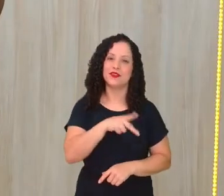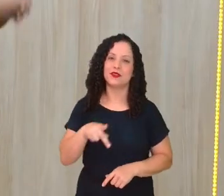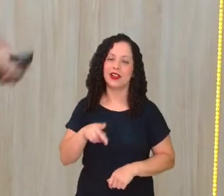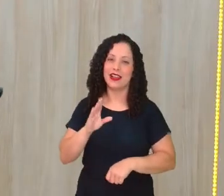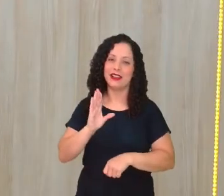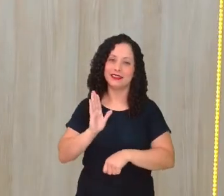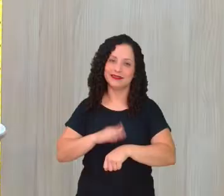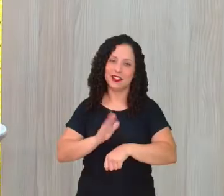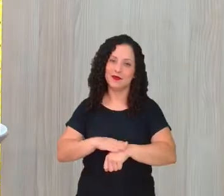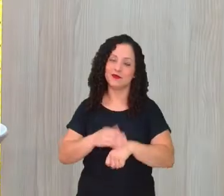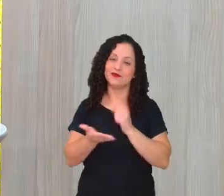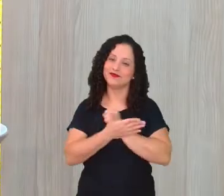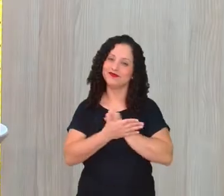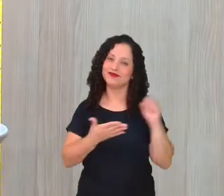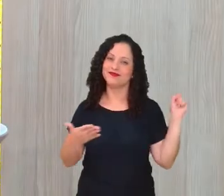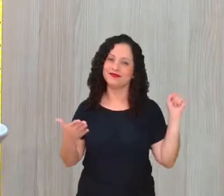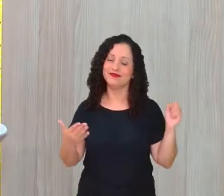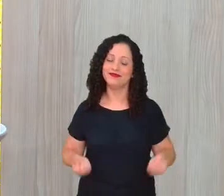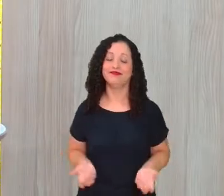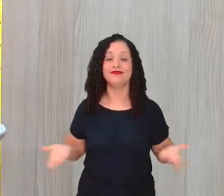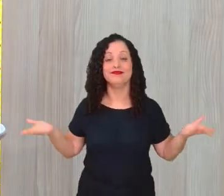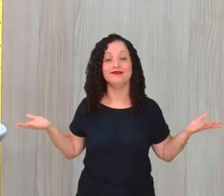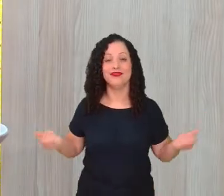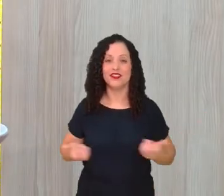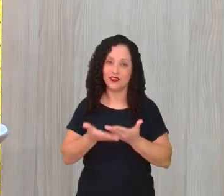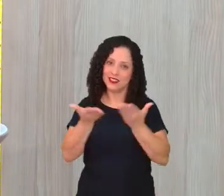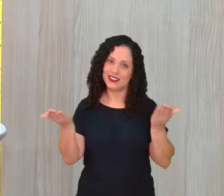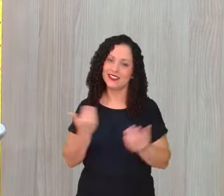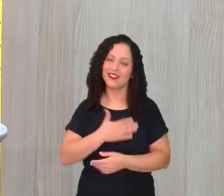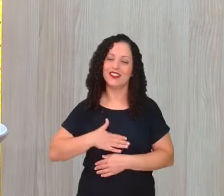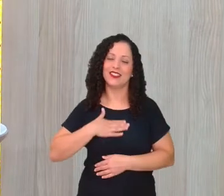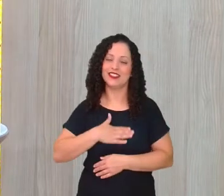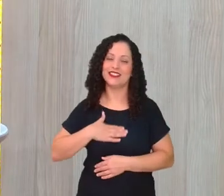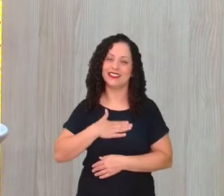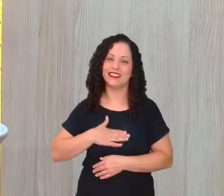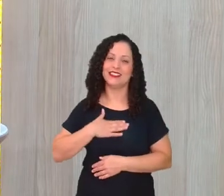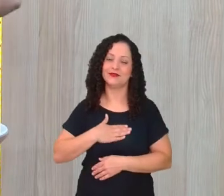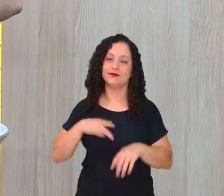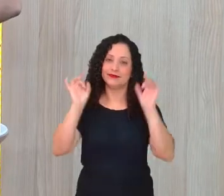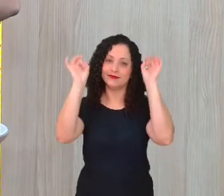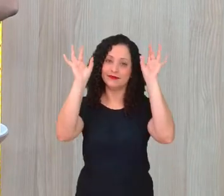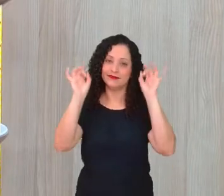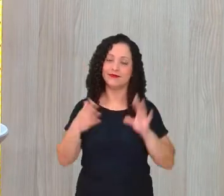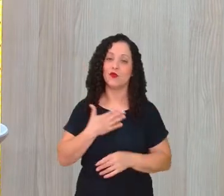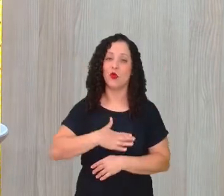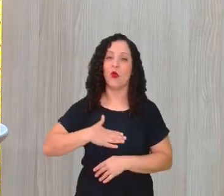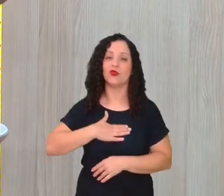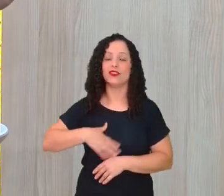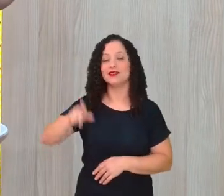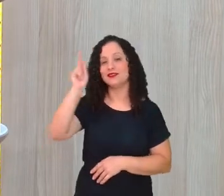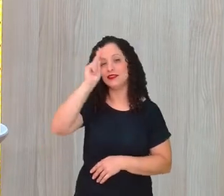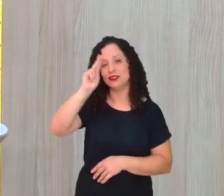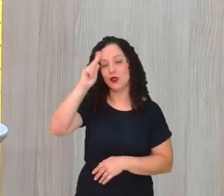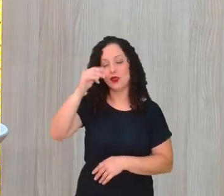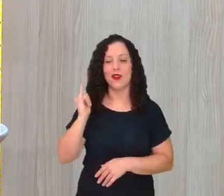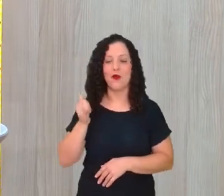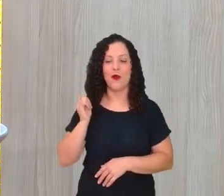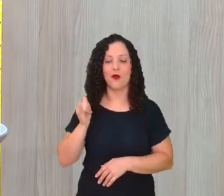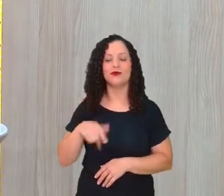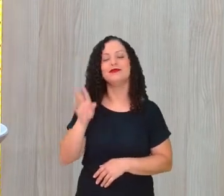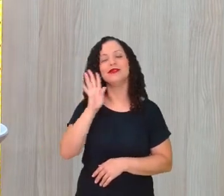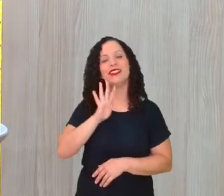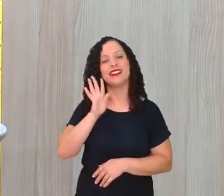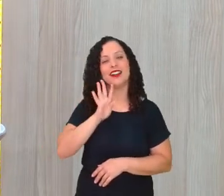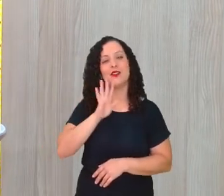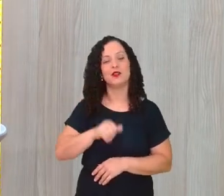aula. Ah, gente, que pena, né? Eu espero que vocês tenham gostado e principalmente gostado do conto, né? Que eu acho que é sempre a parte mais legal.